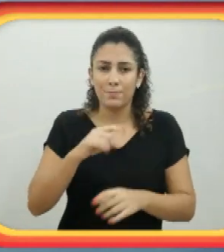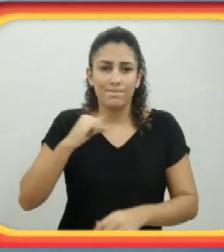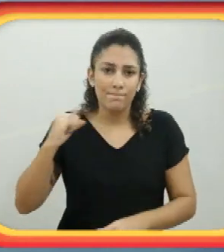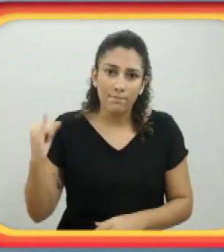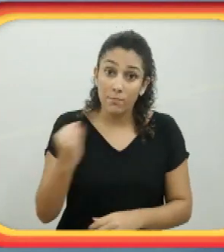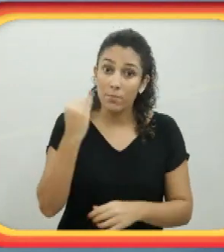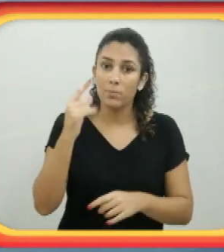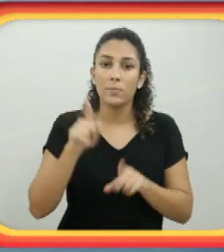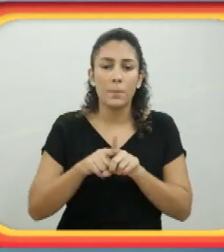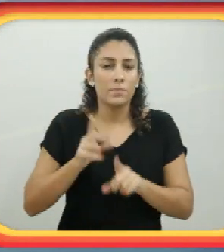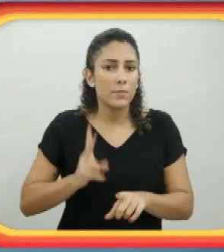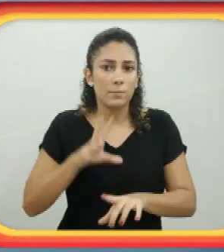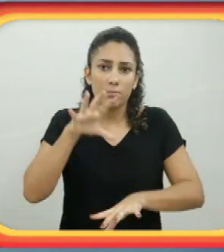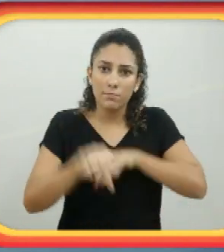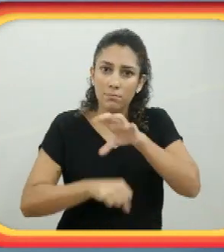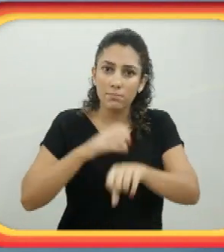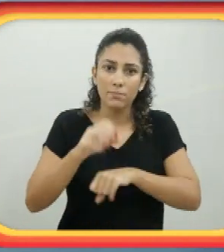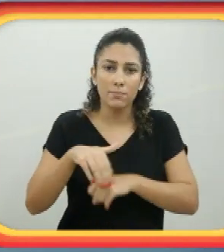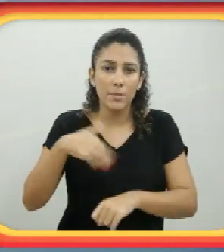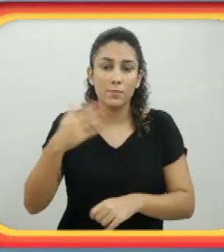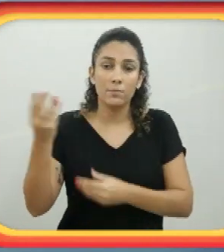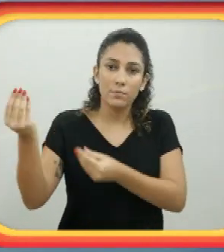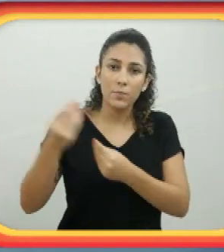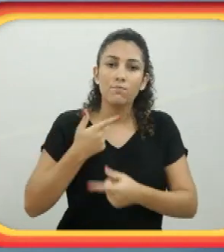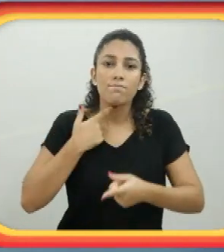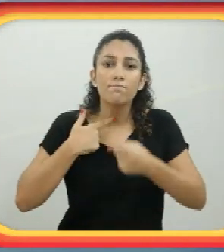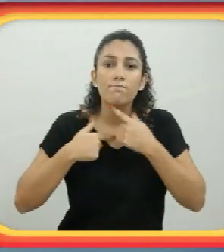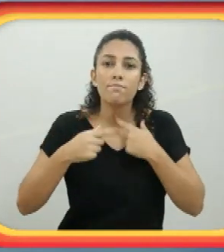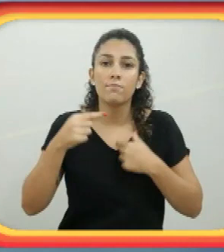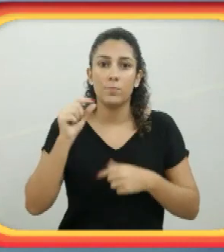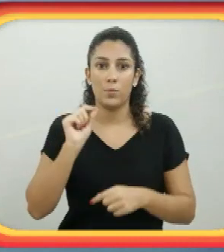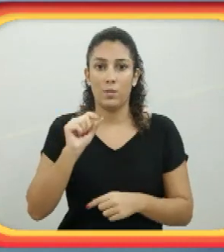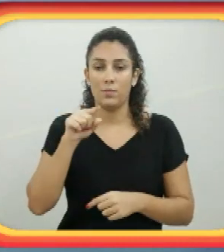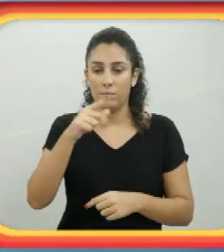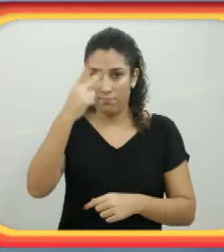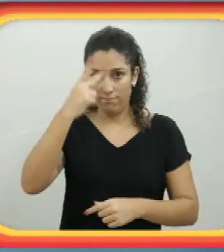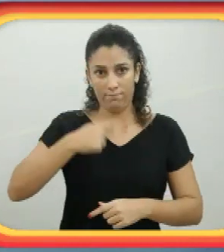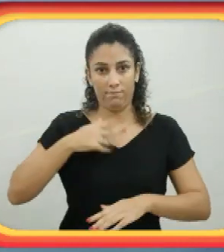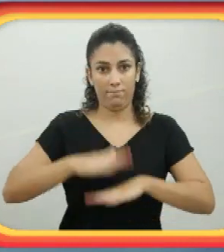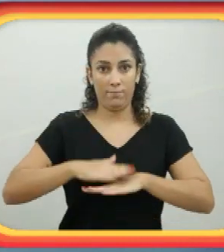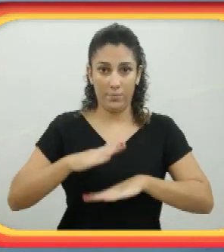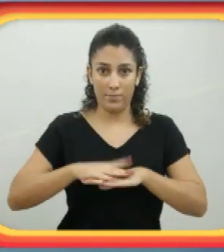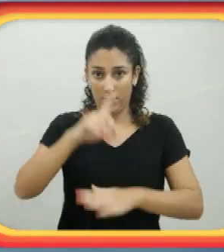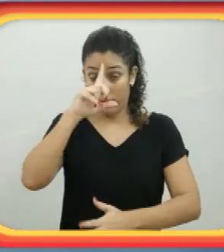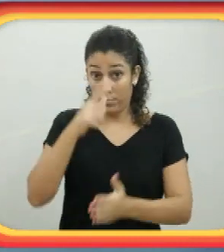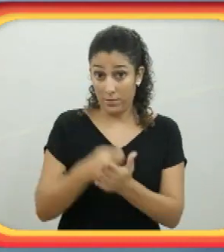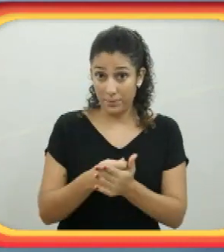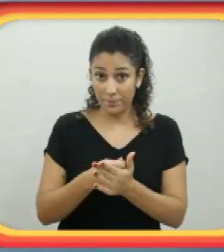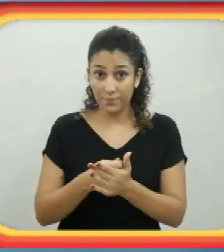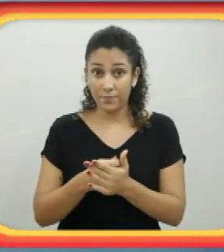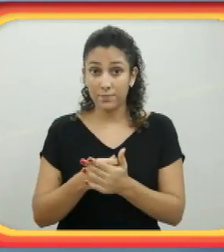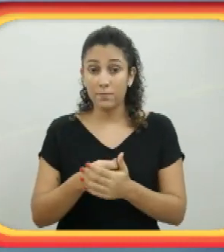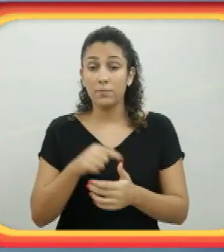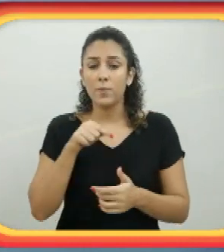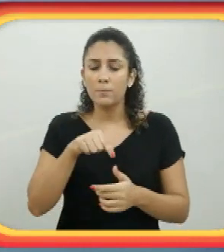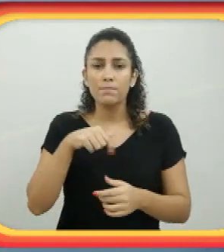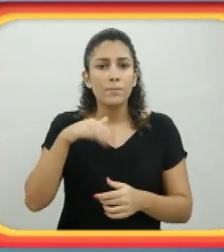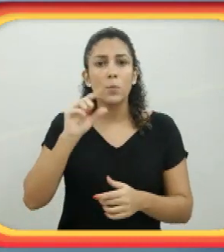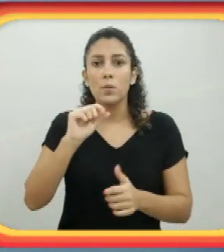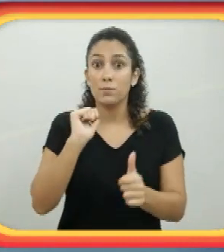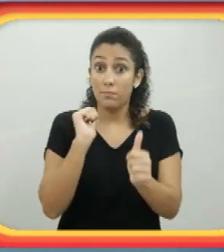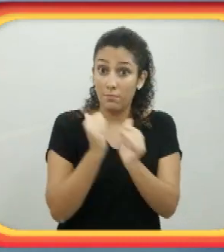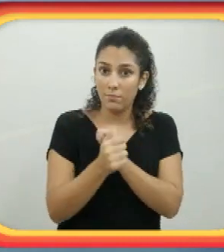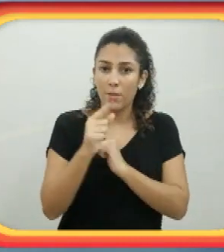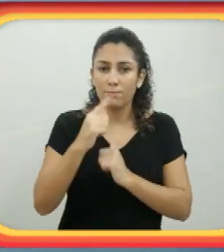financeira também vem toda em função do esporte. Então, para mim, com certeza é super importante eu